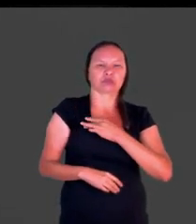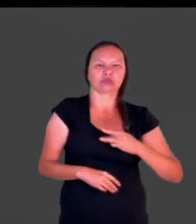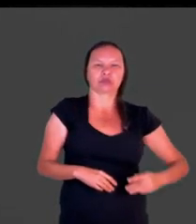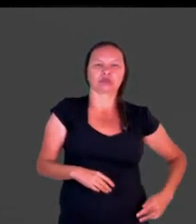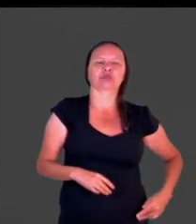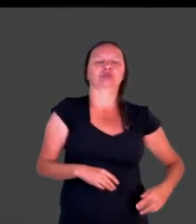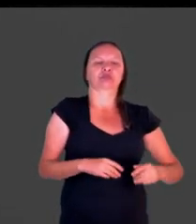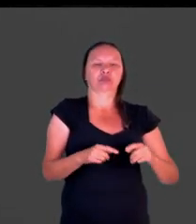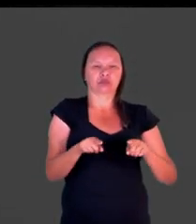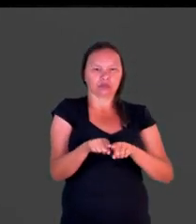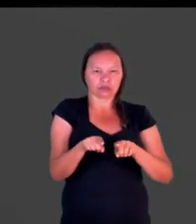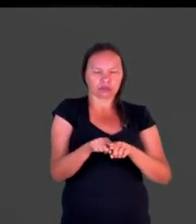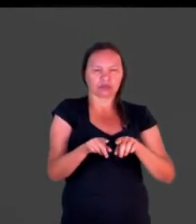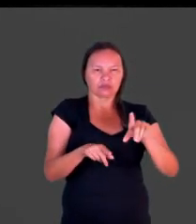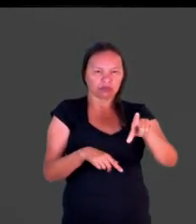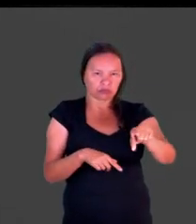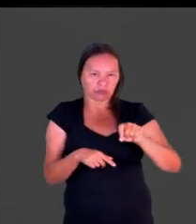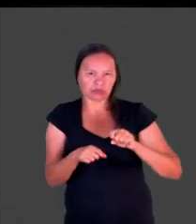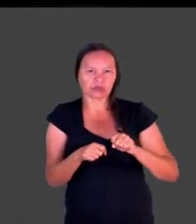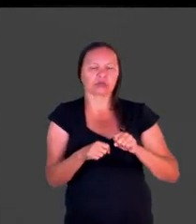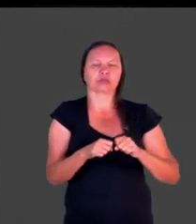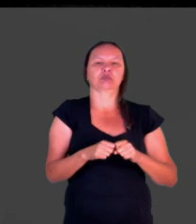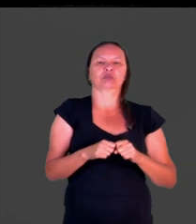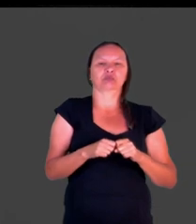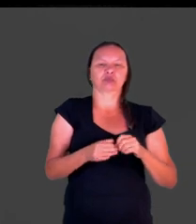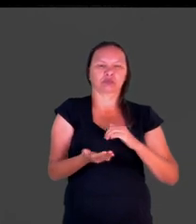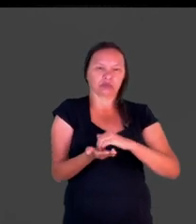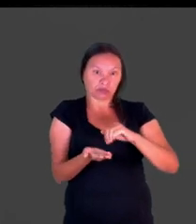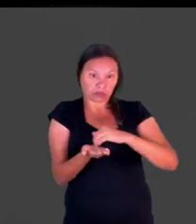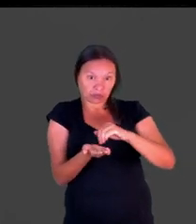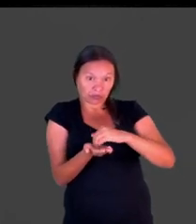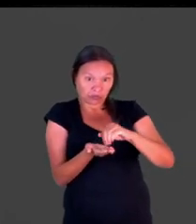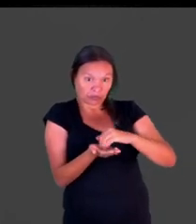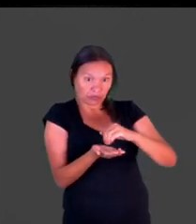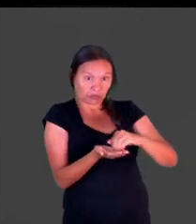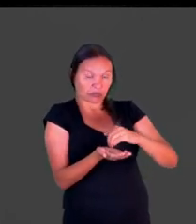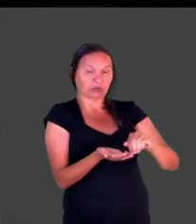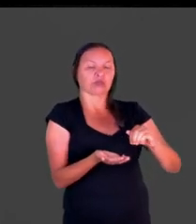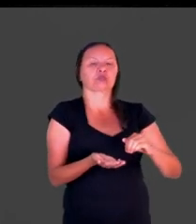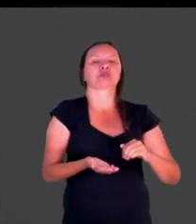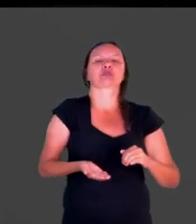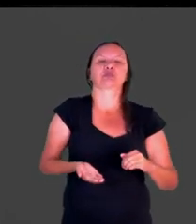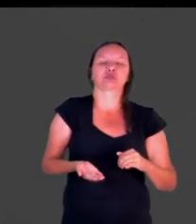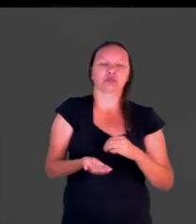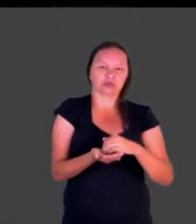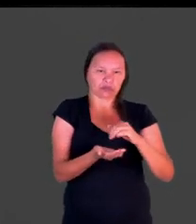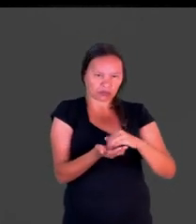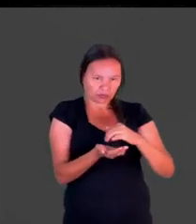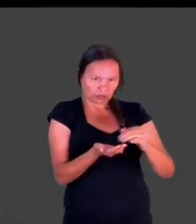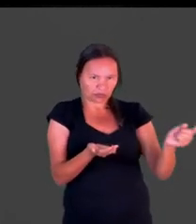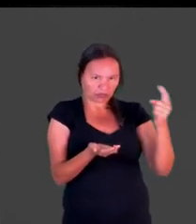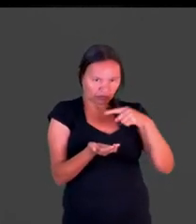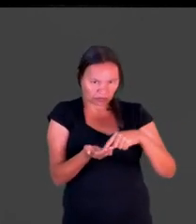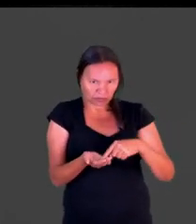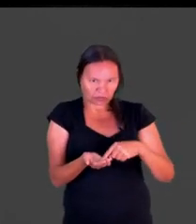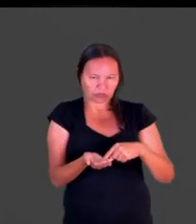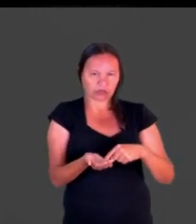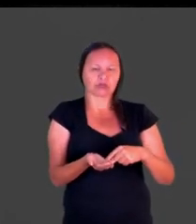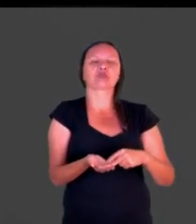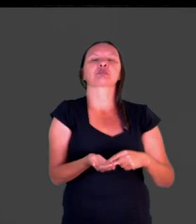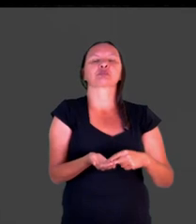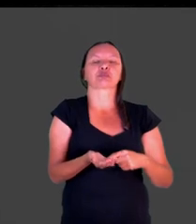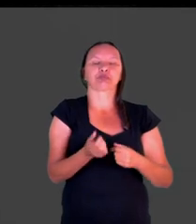gente buscou a a secretaria municipal para buscar uma solução para esse para essa